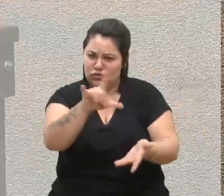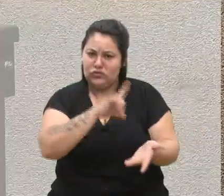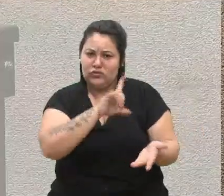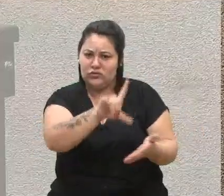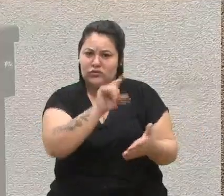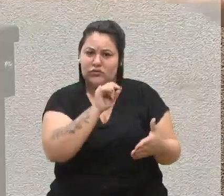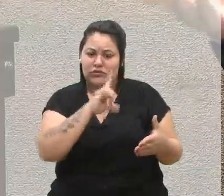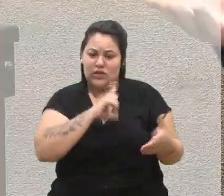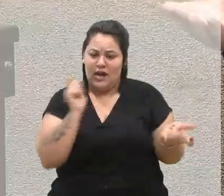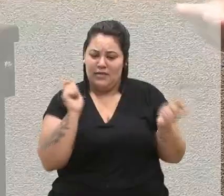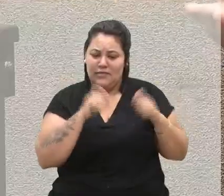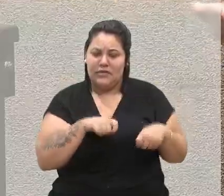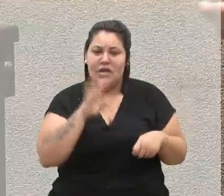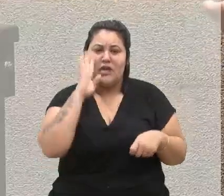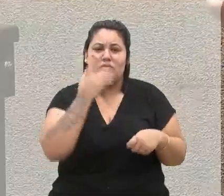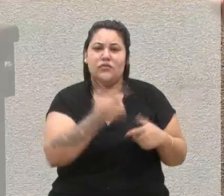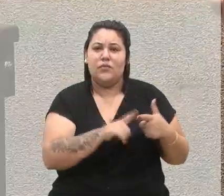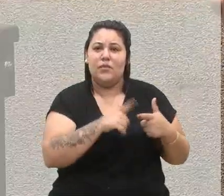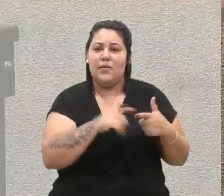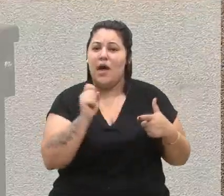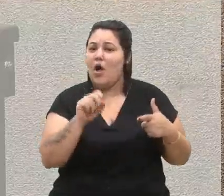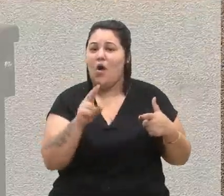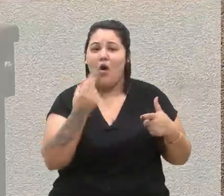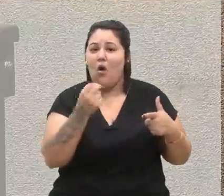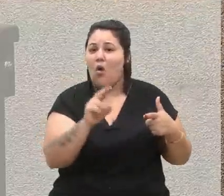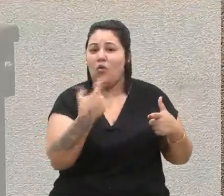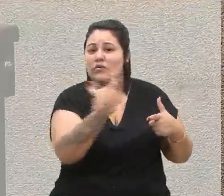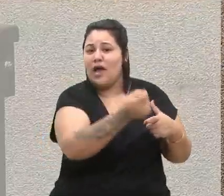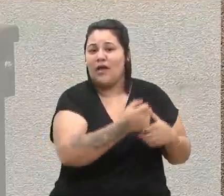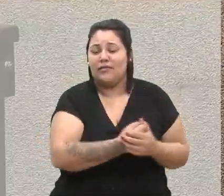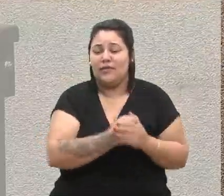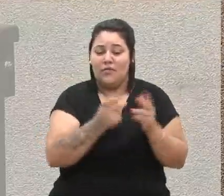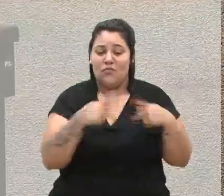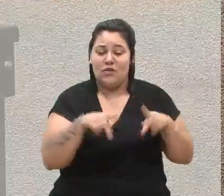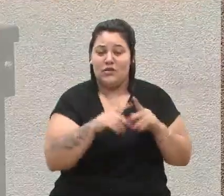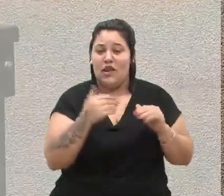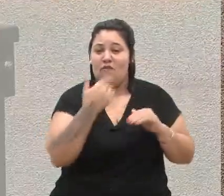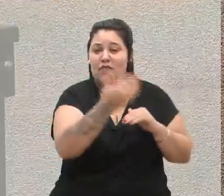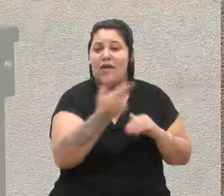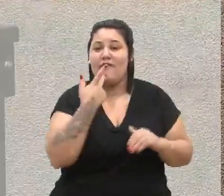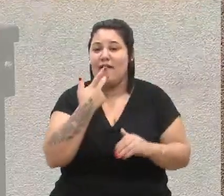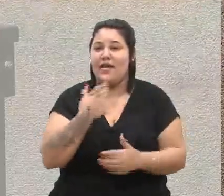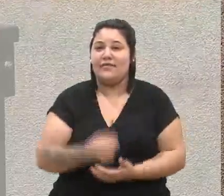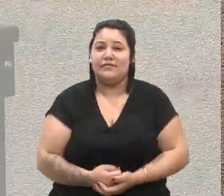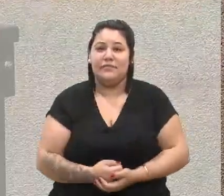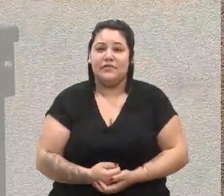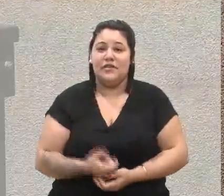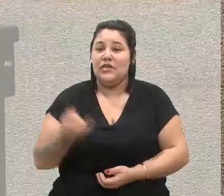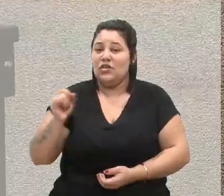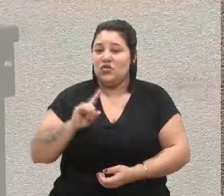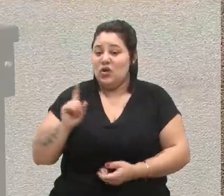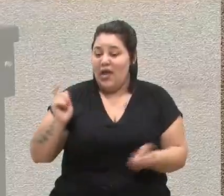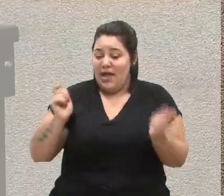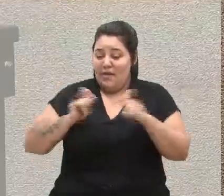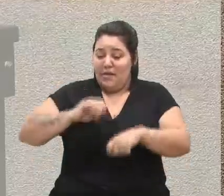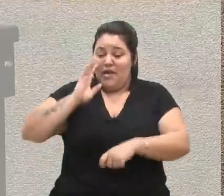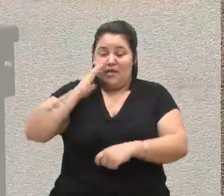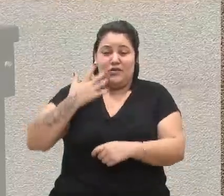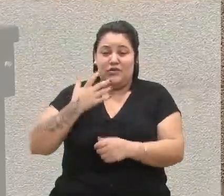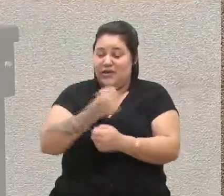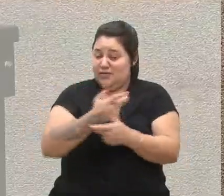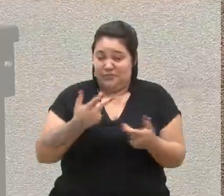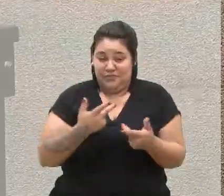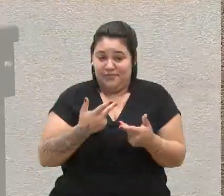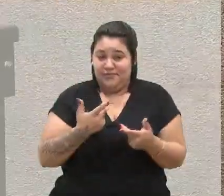problema. Ou saia. O povo lá fora me diz para mim sempre, se tu não é capaz de resolver as coisas,